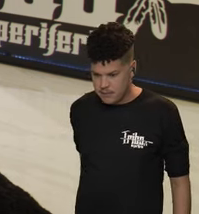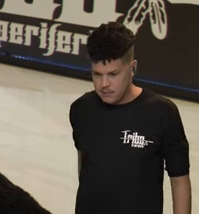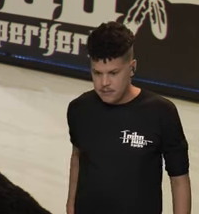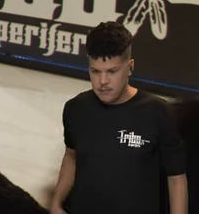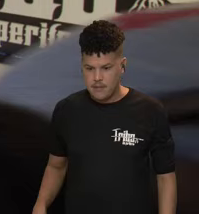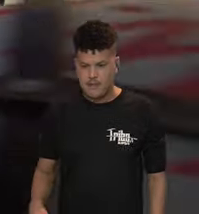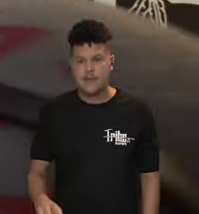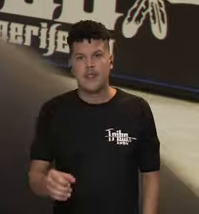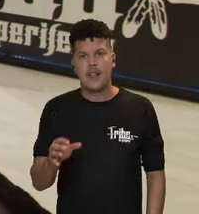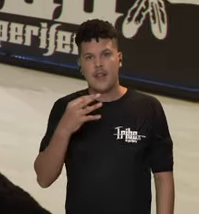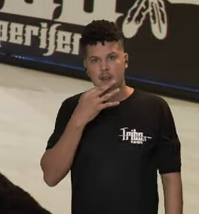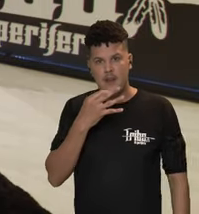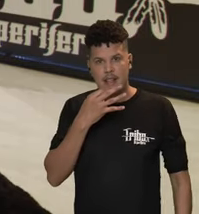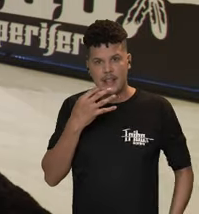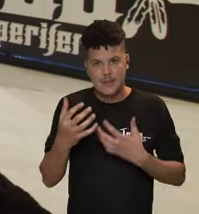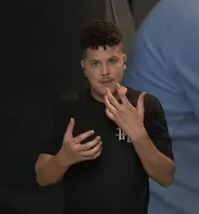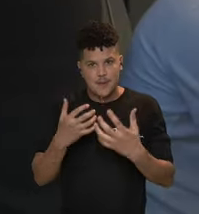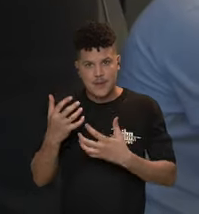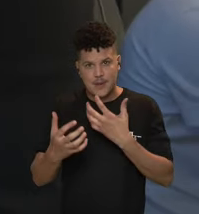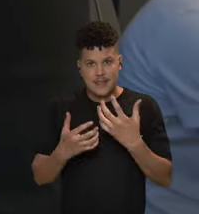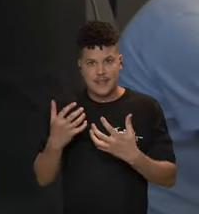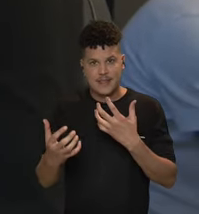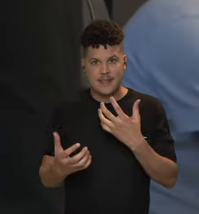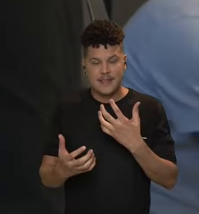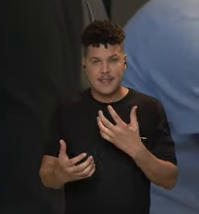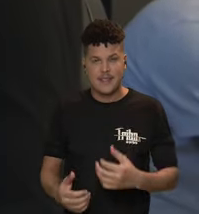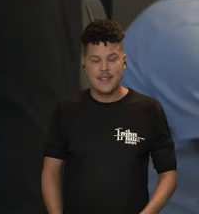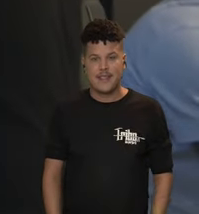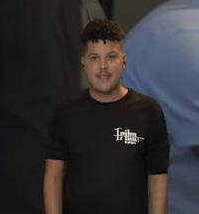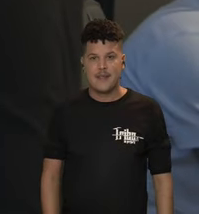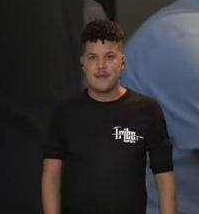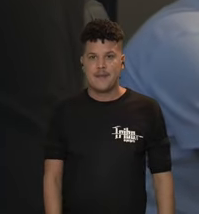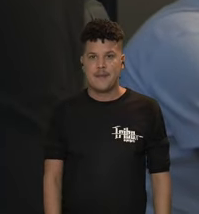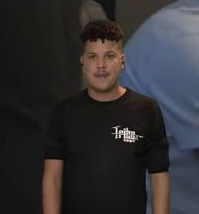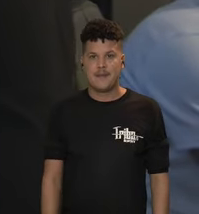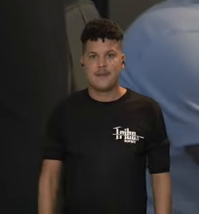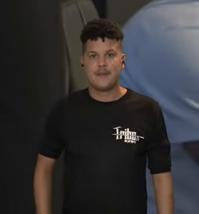Quem conhece? Eu conheço essa aí, hein? Tô quase.